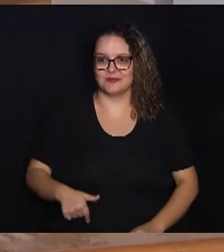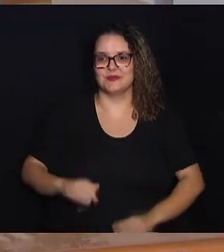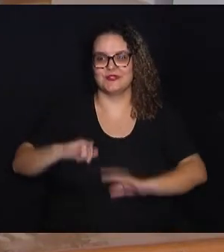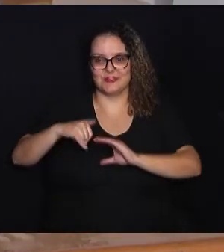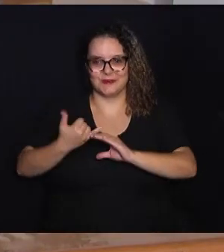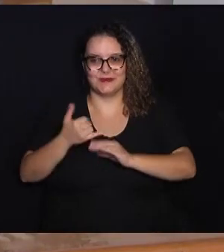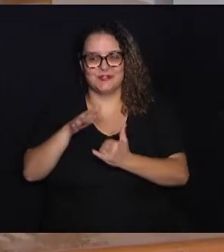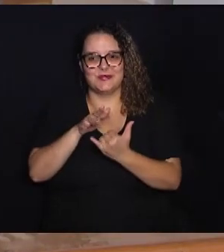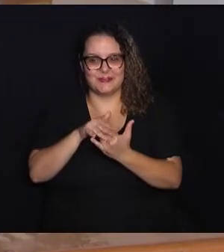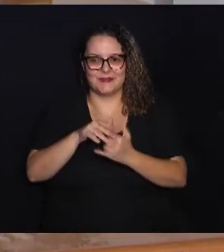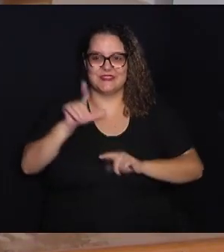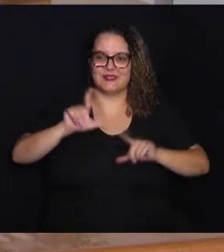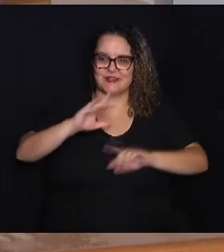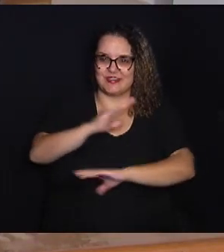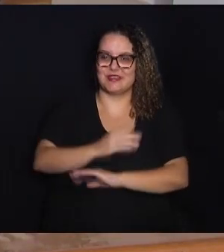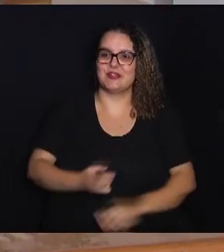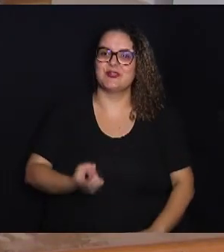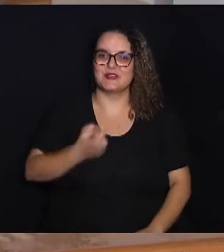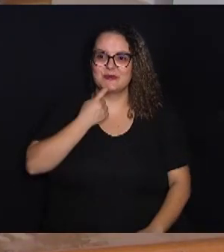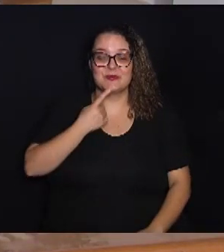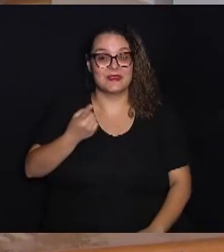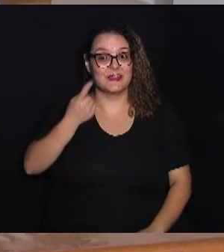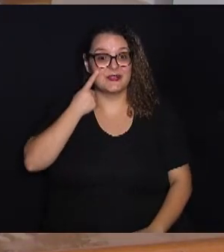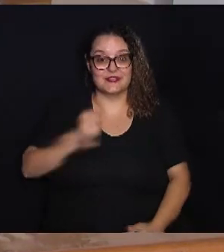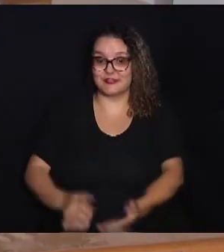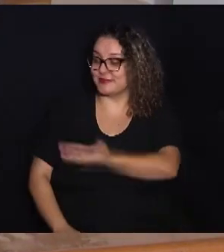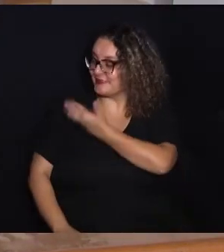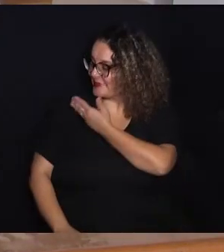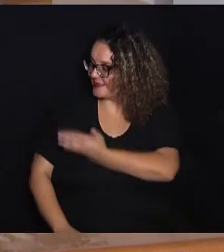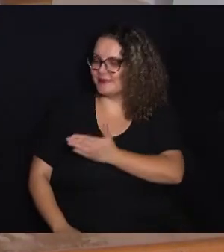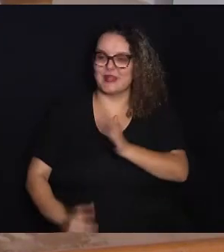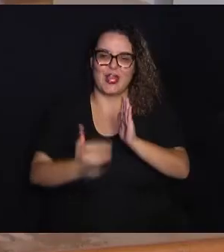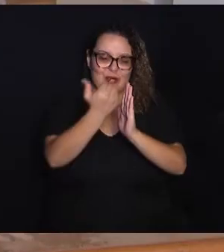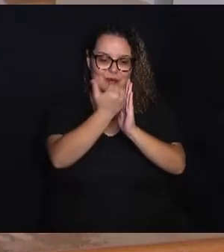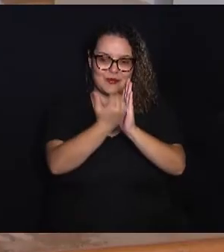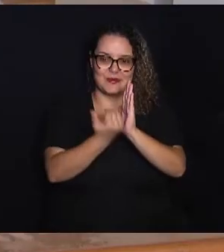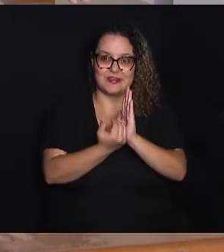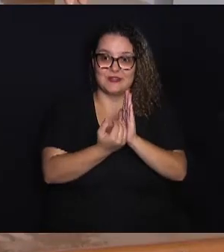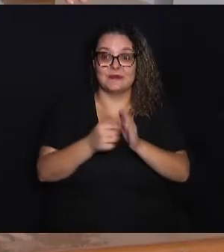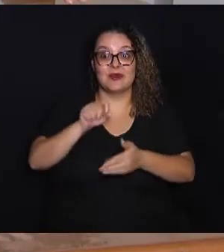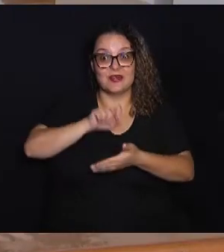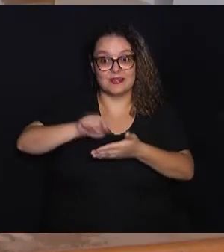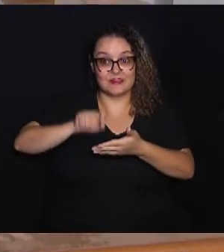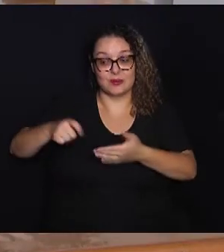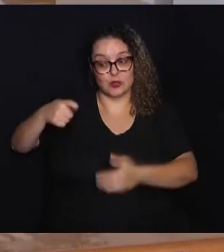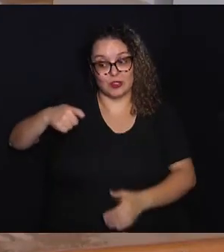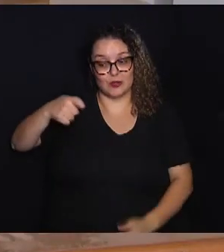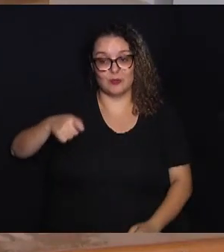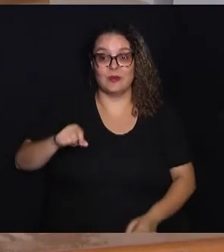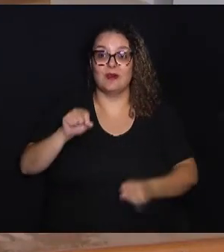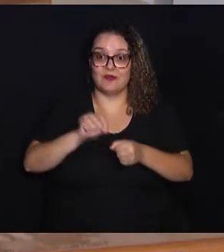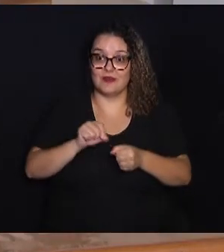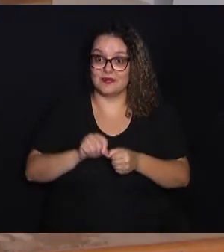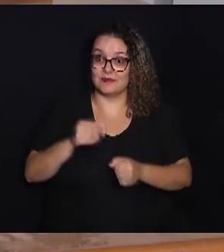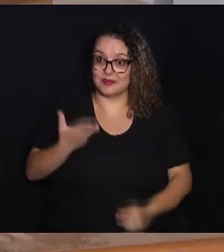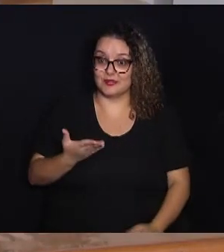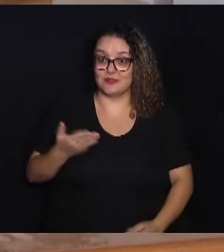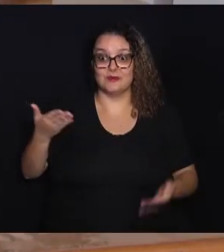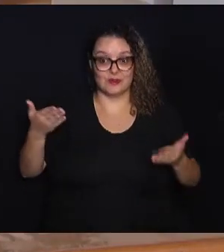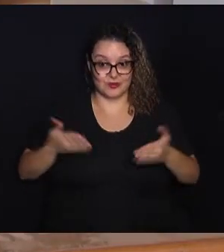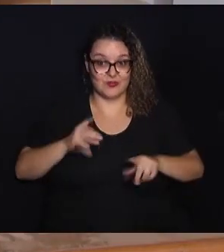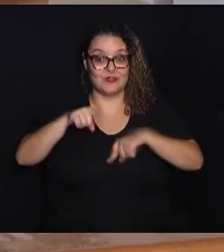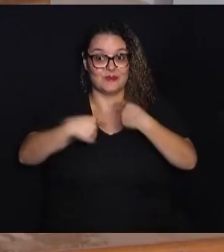YouTube da TV Câmara Campinas. Vá até em playlist, anote Faça Você Mesmo, que o episódio de hoje e de outros também que